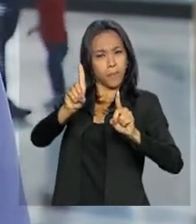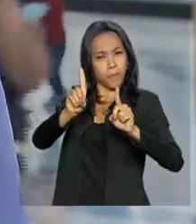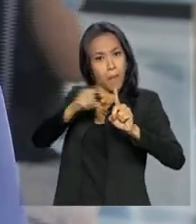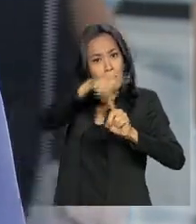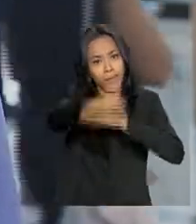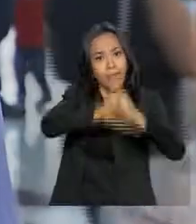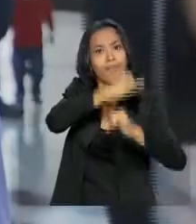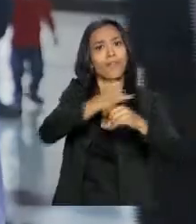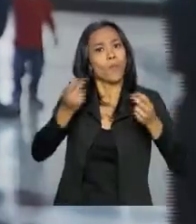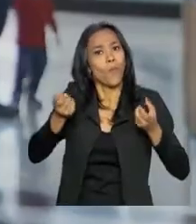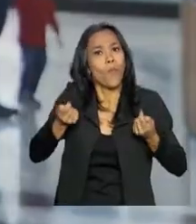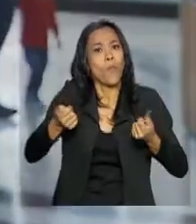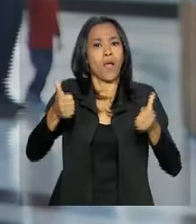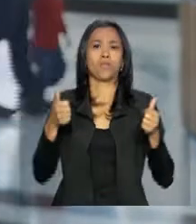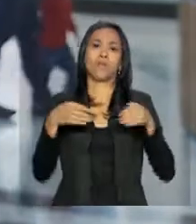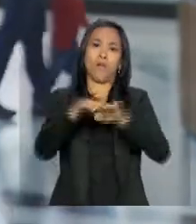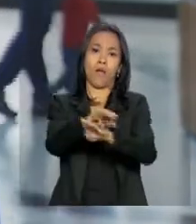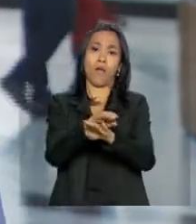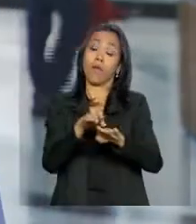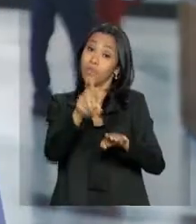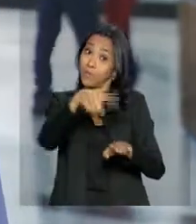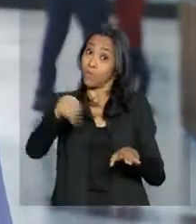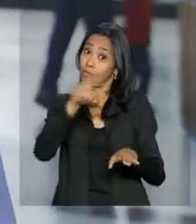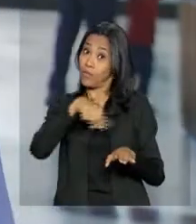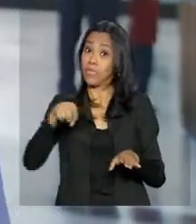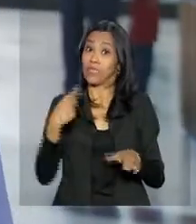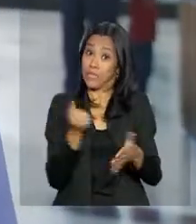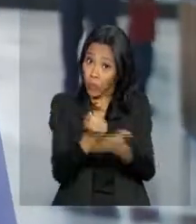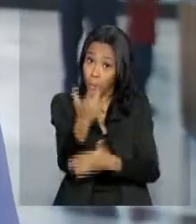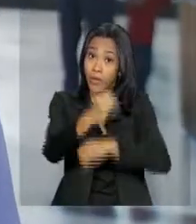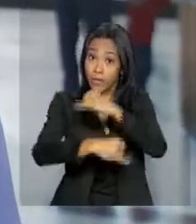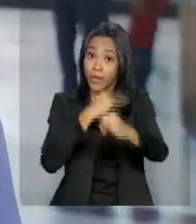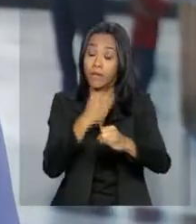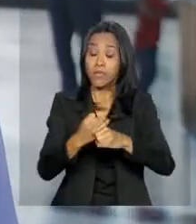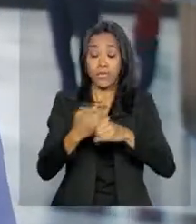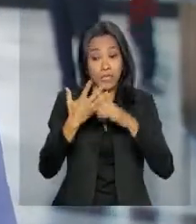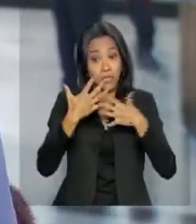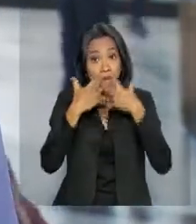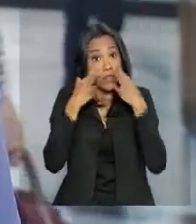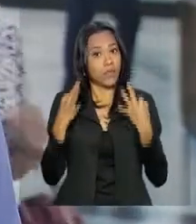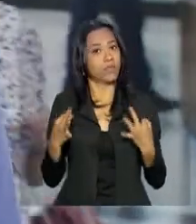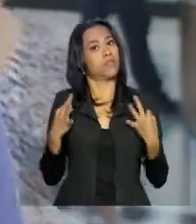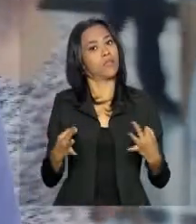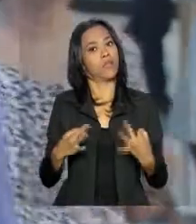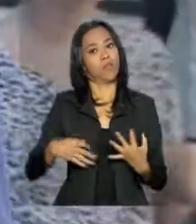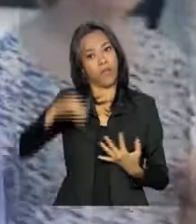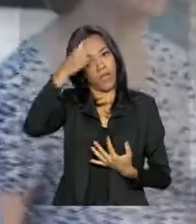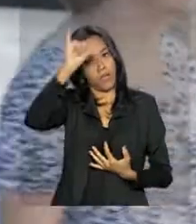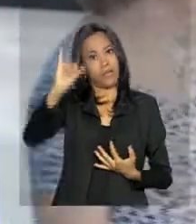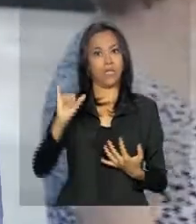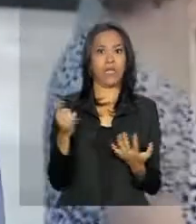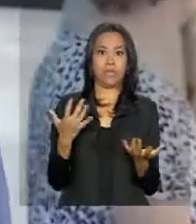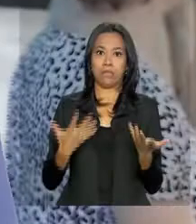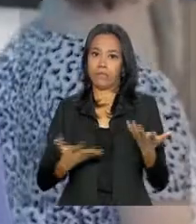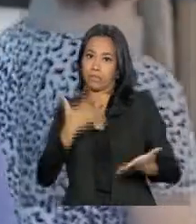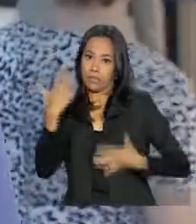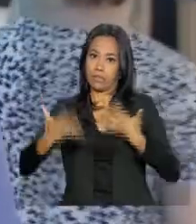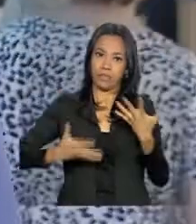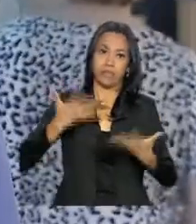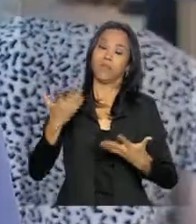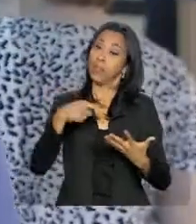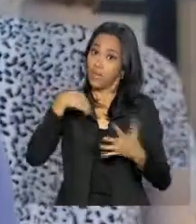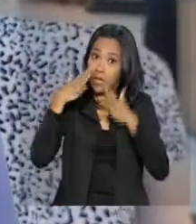pela internet precisa reforçar a atenção com a segurança dos sites para evitar fraudes e ficar atento com os